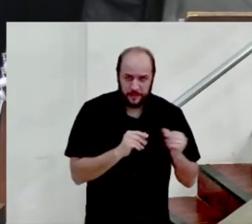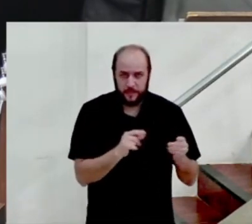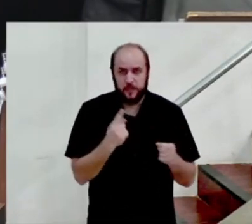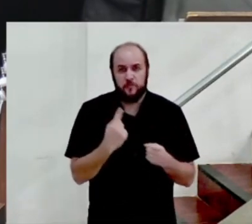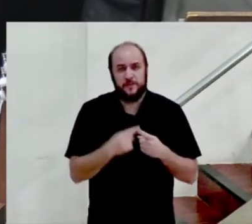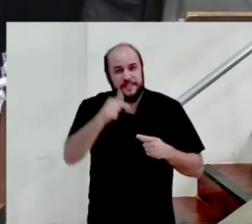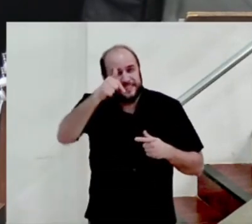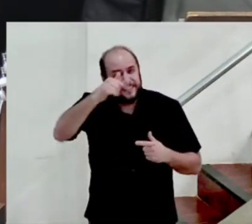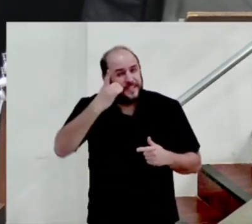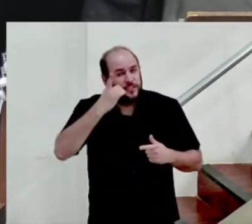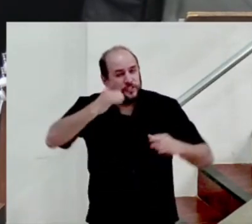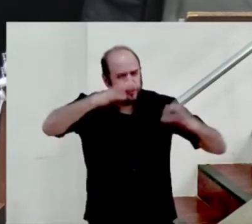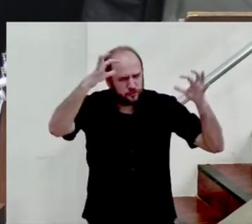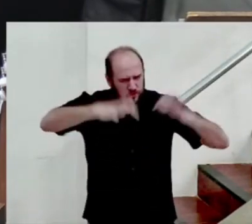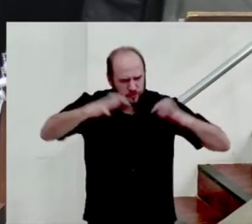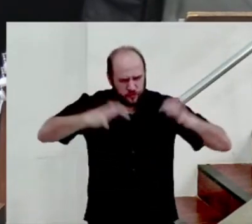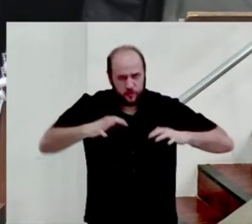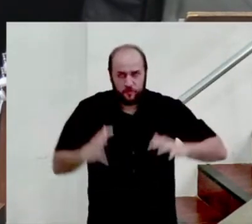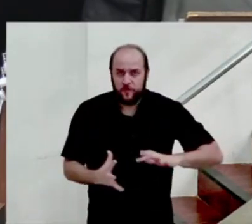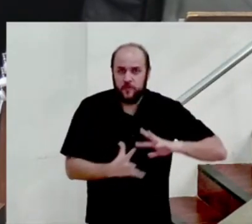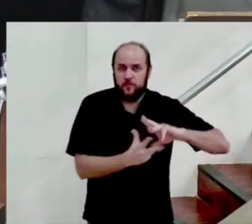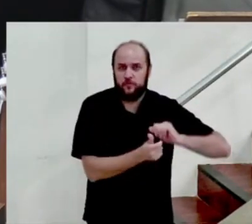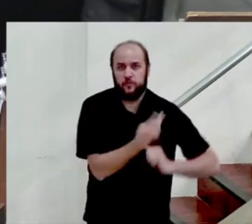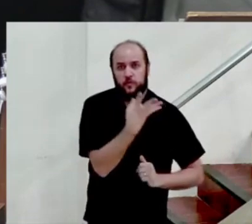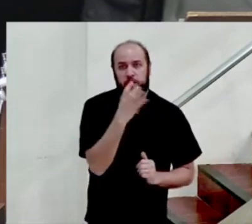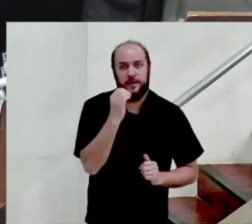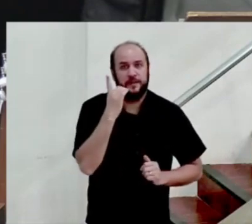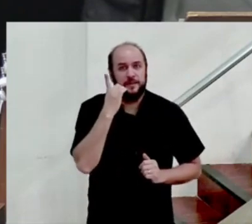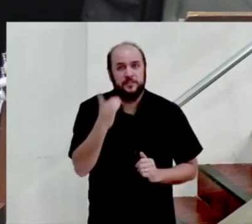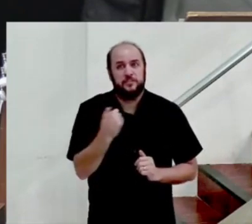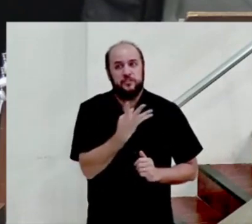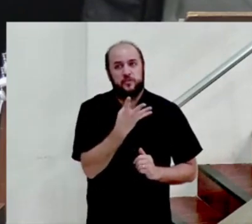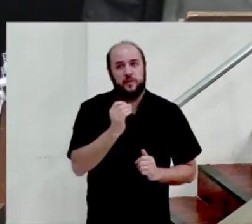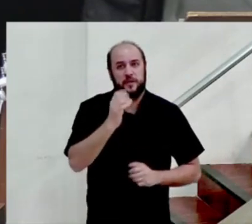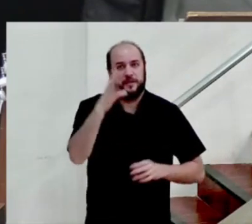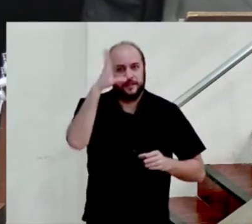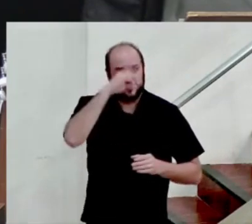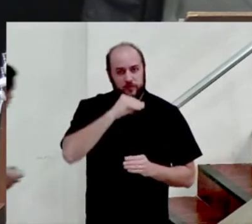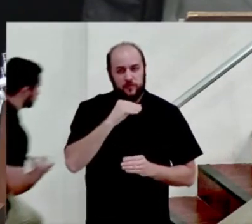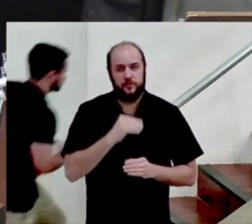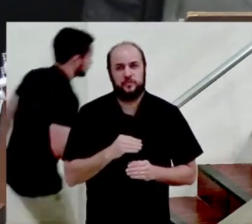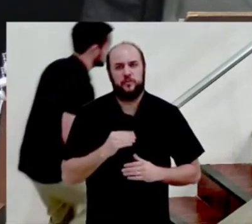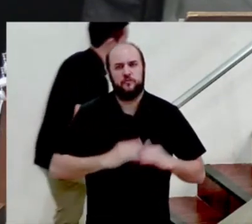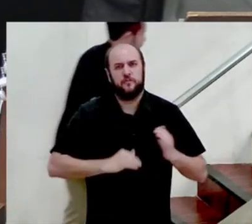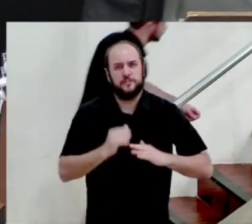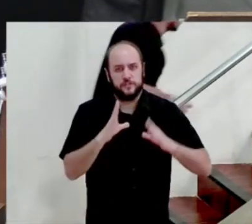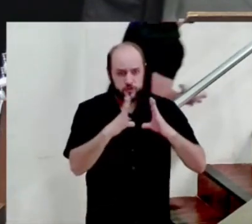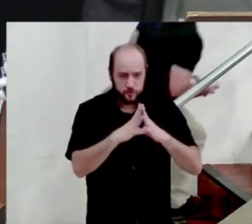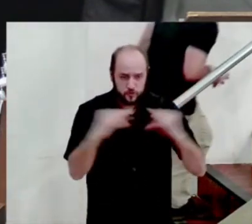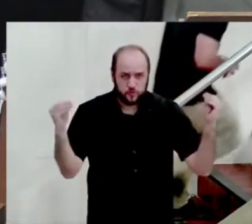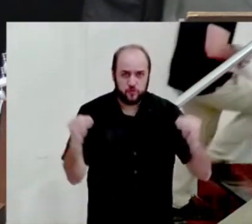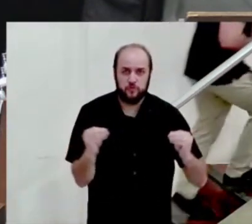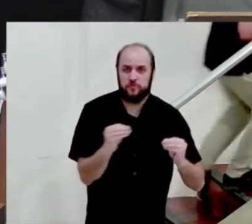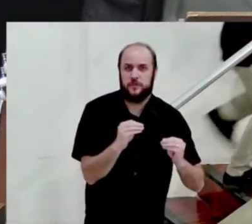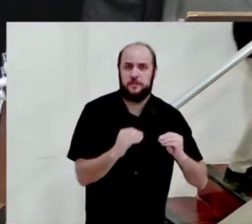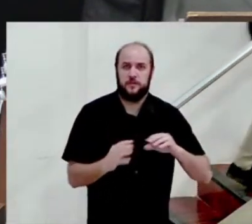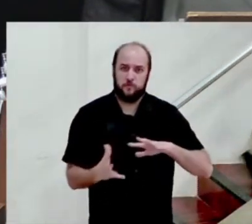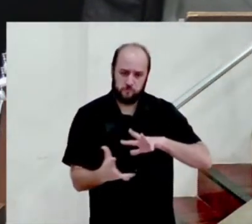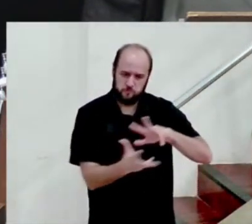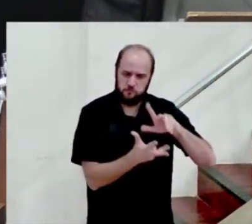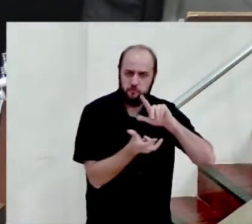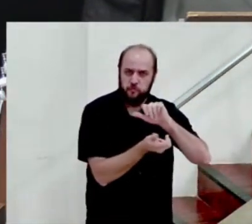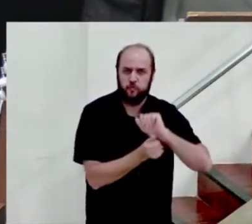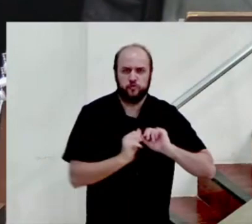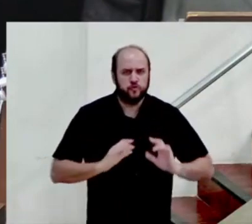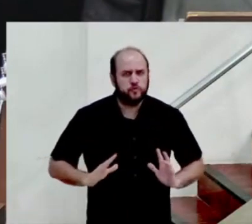7 dias farei chover sobre a terra durante 40 dias e 40 noites, e farei desaparecer da superfície da terra todos